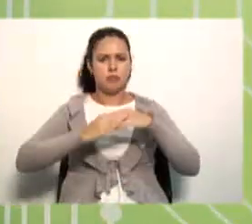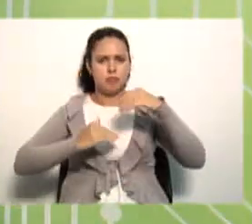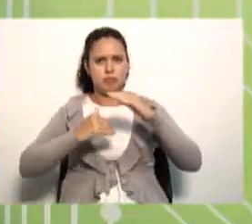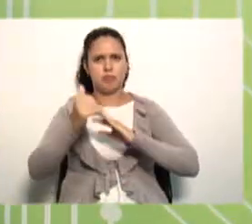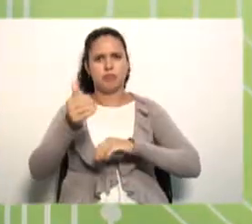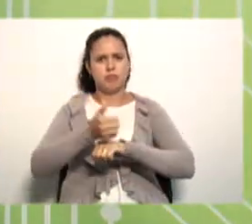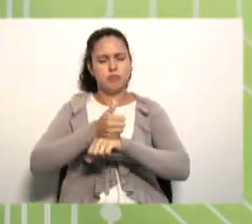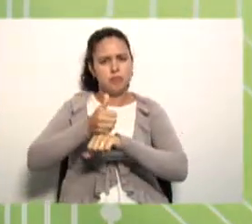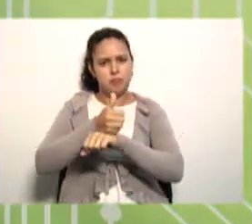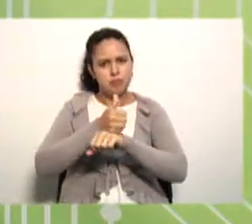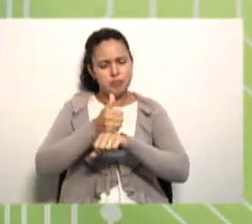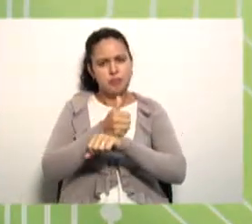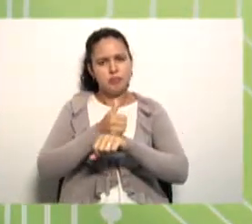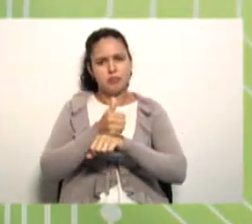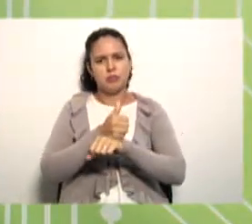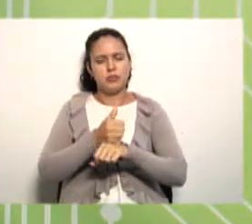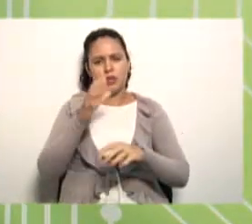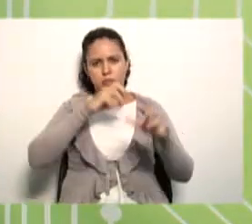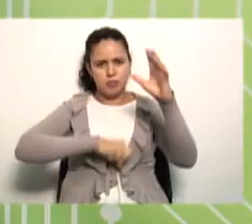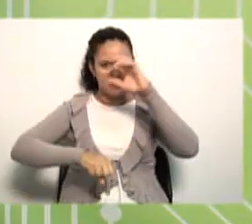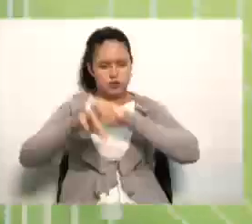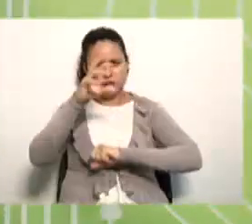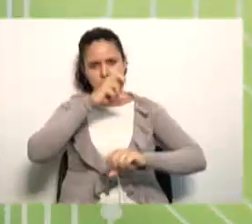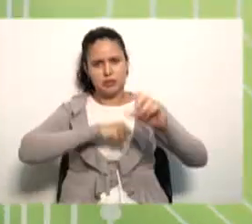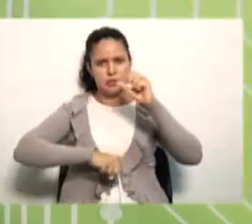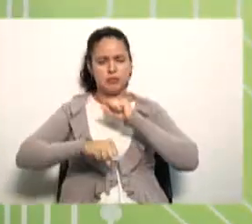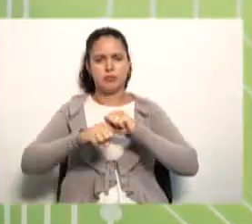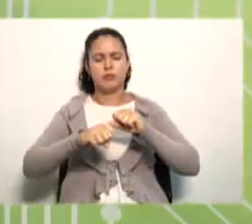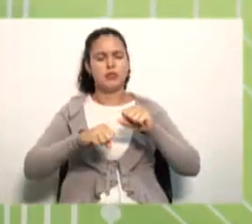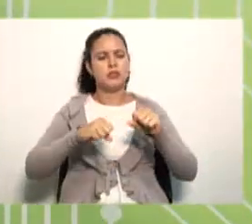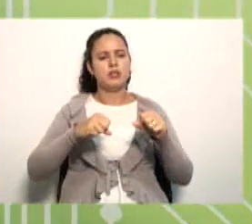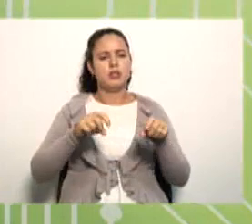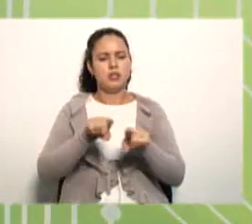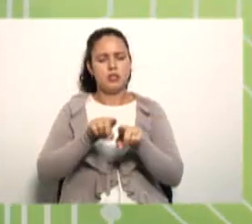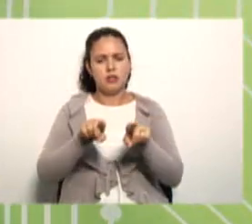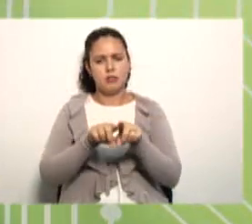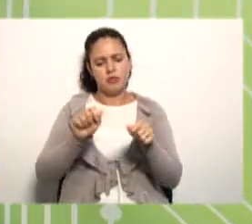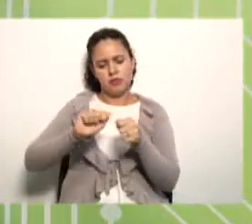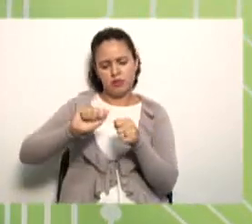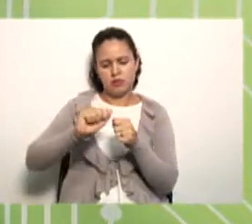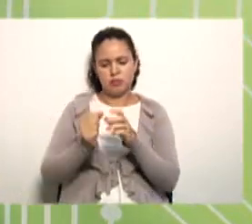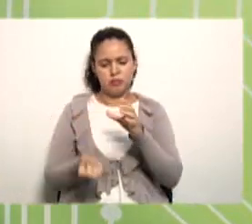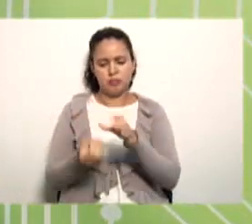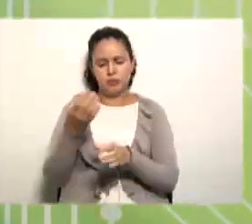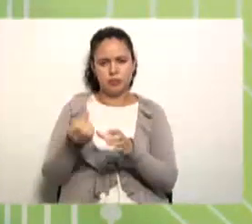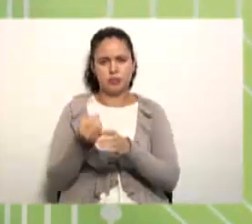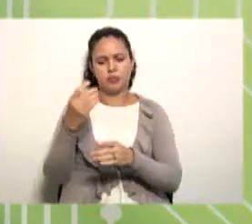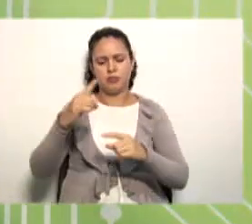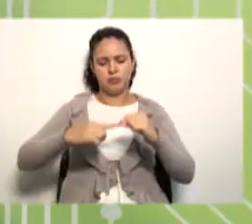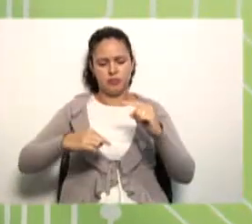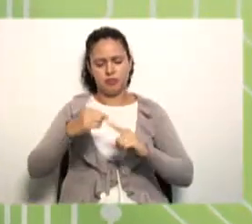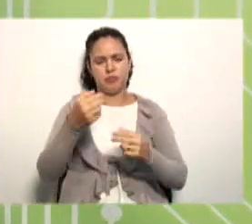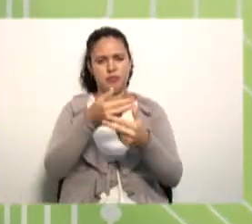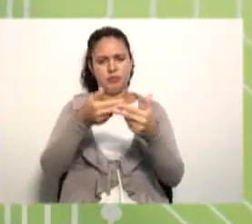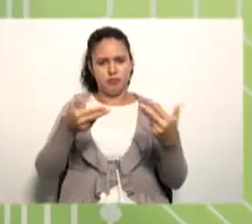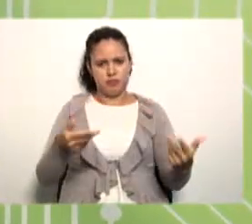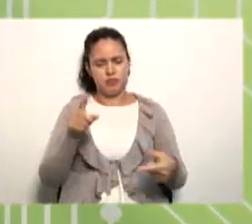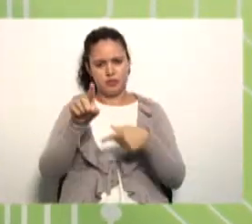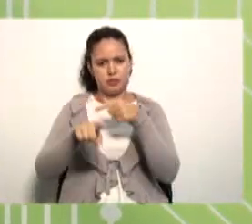outros países, buscando uma maior variedade de alimentos, de bens, de toda forma de produtos para serem